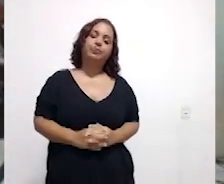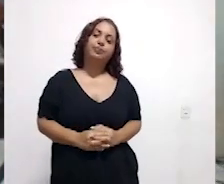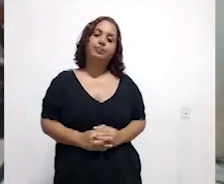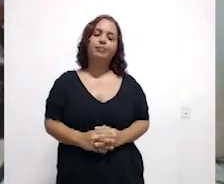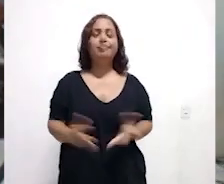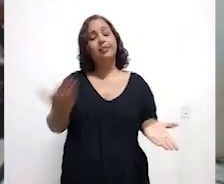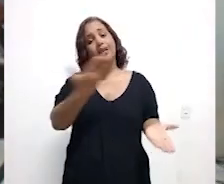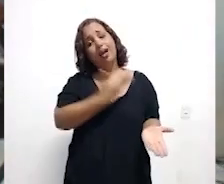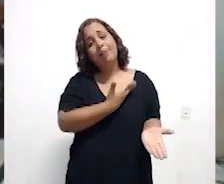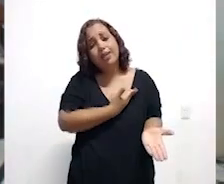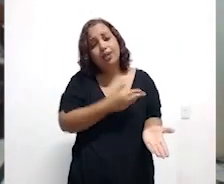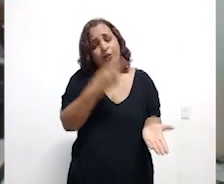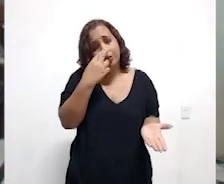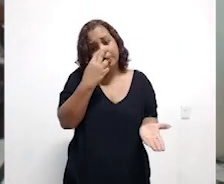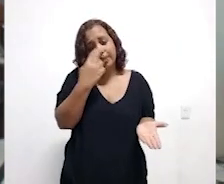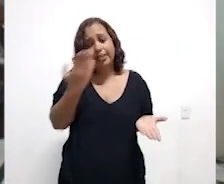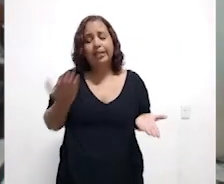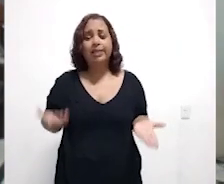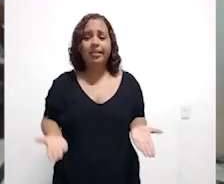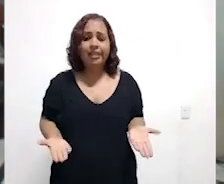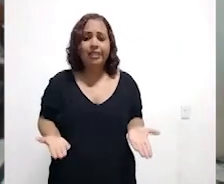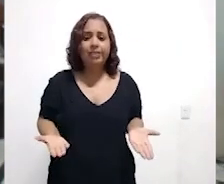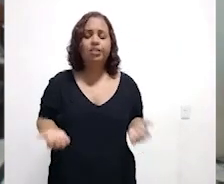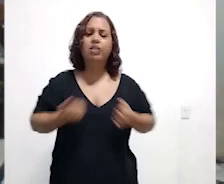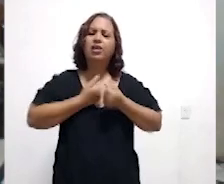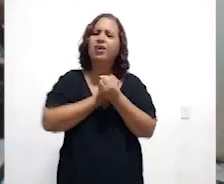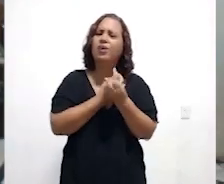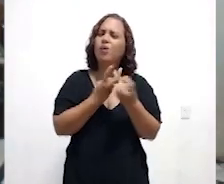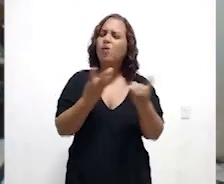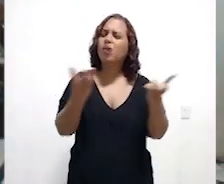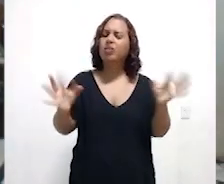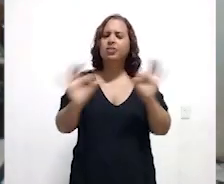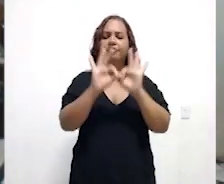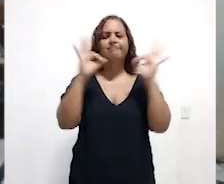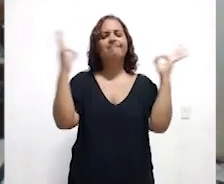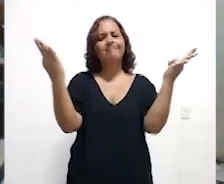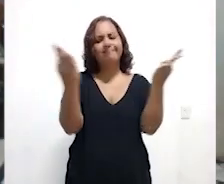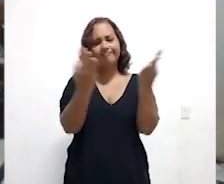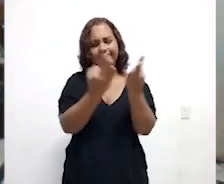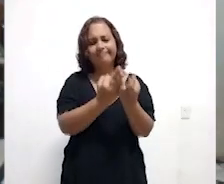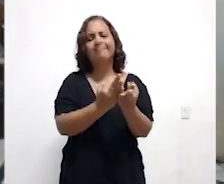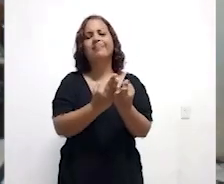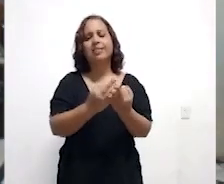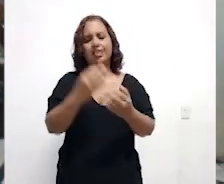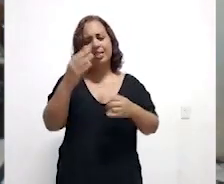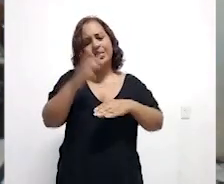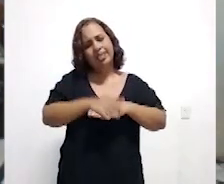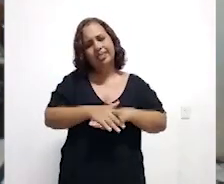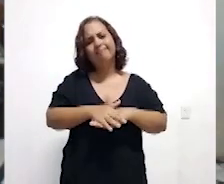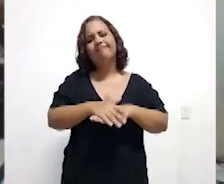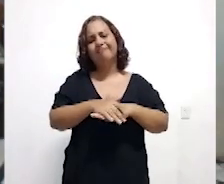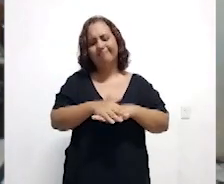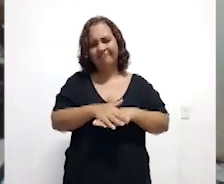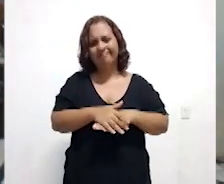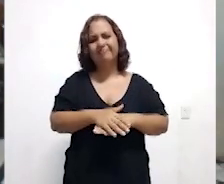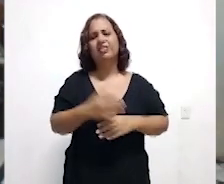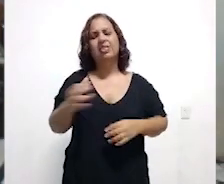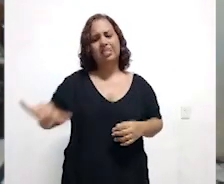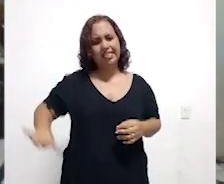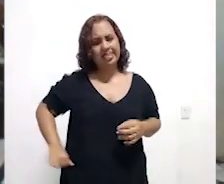Amigos, irmãos, quantas famílias foram vítimas essa semana desse mal